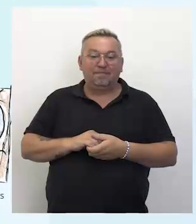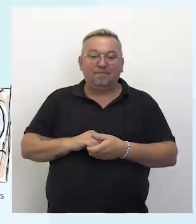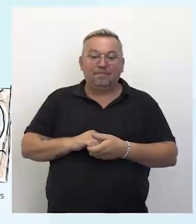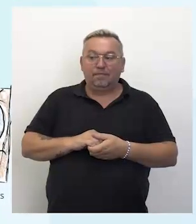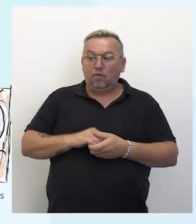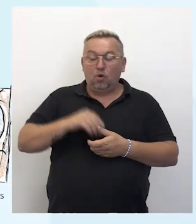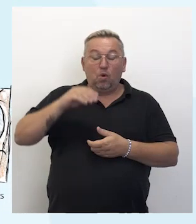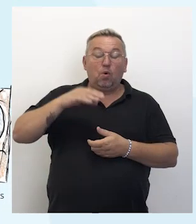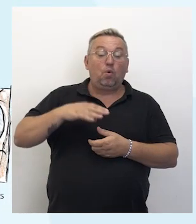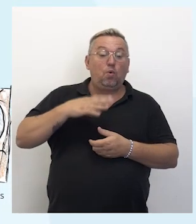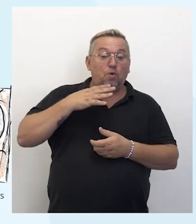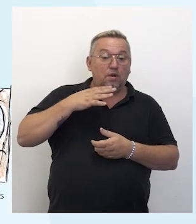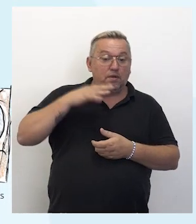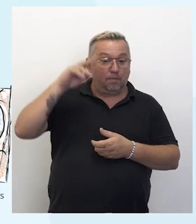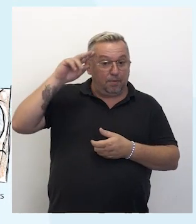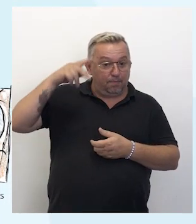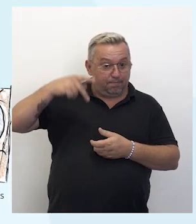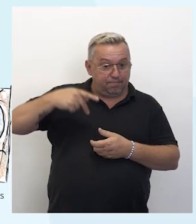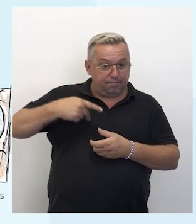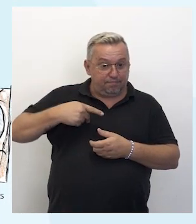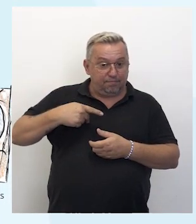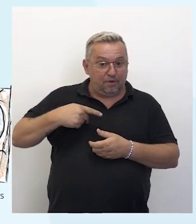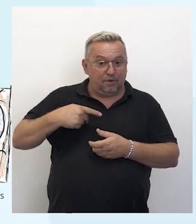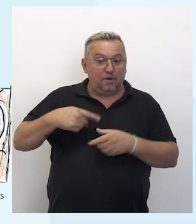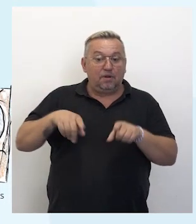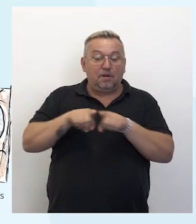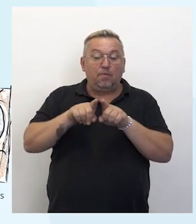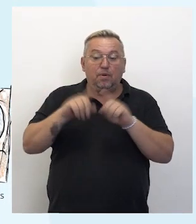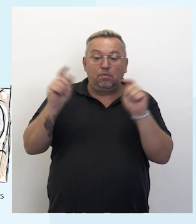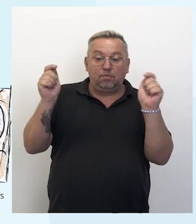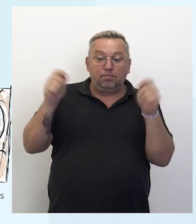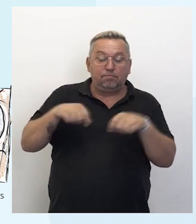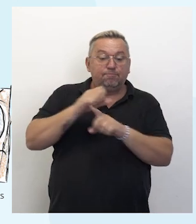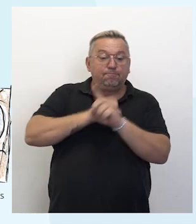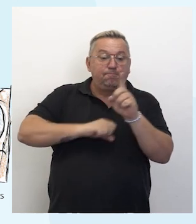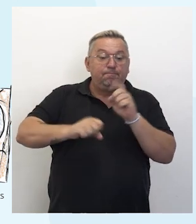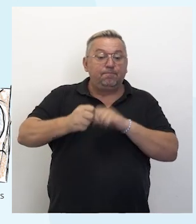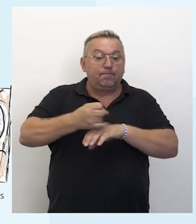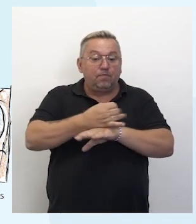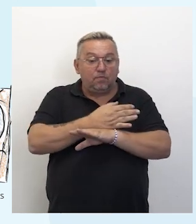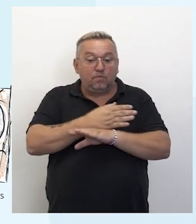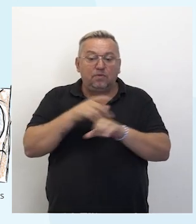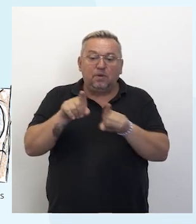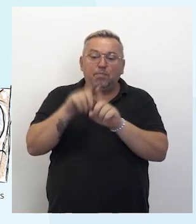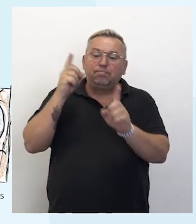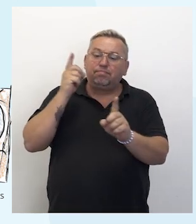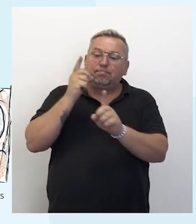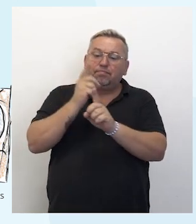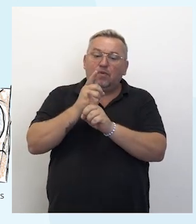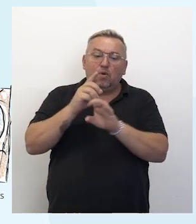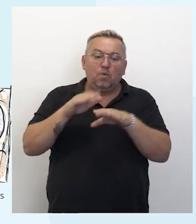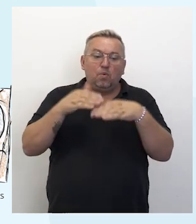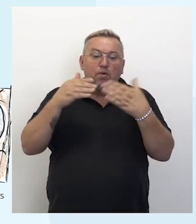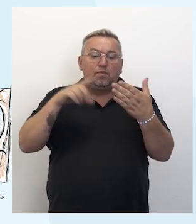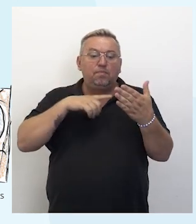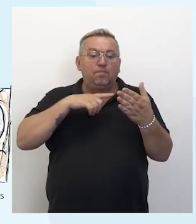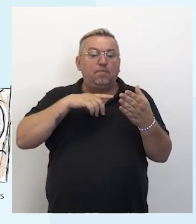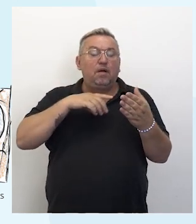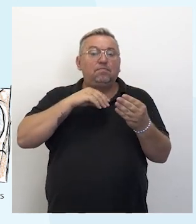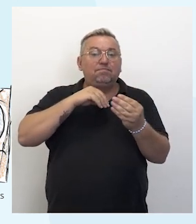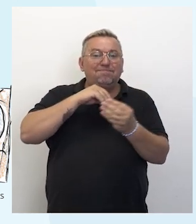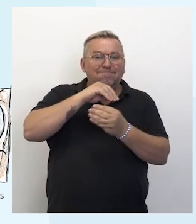Exercitamos o autoconhecimento. Descobrimos o que são as competências socioemocionais. Descobrimos quais são as competências que estão